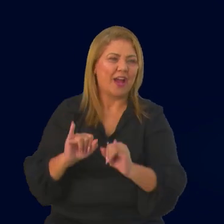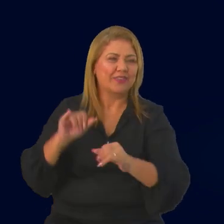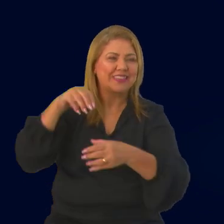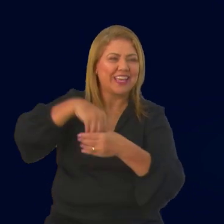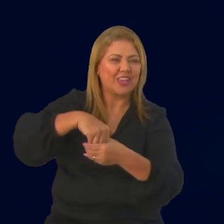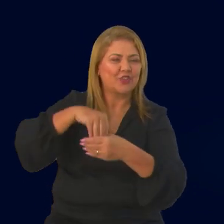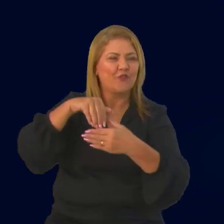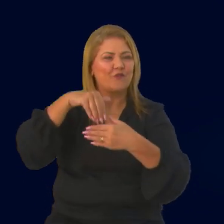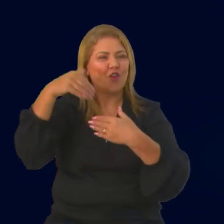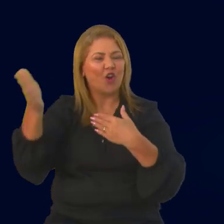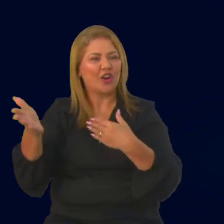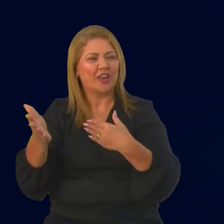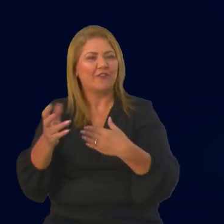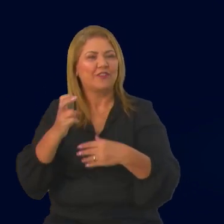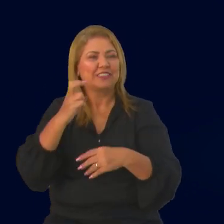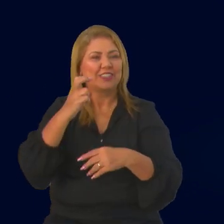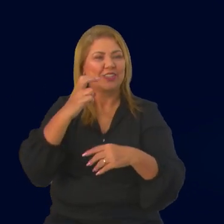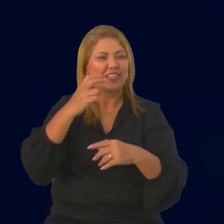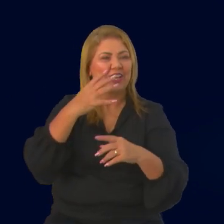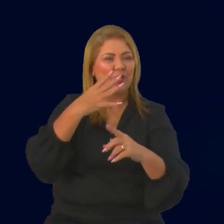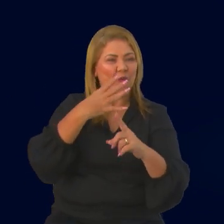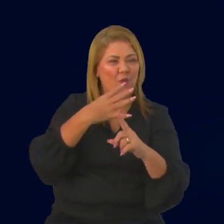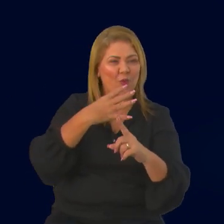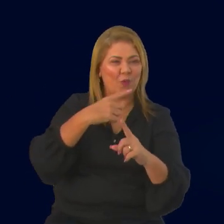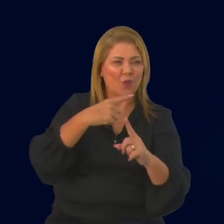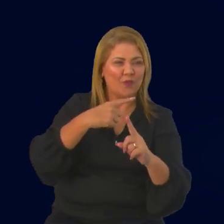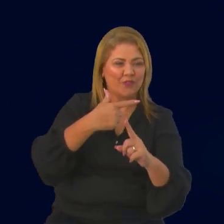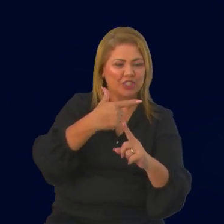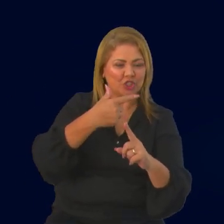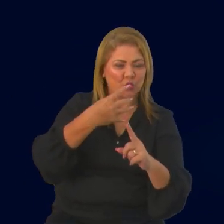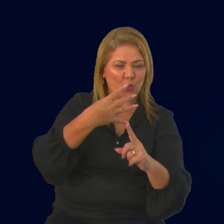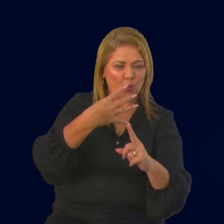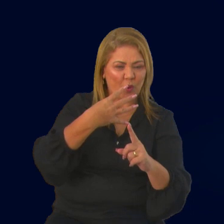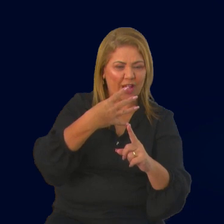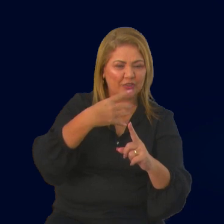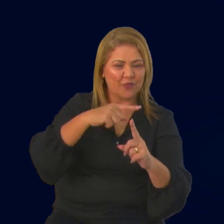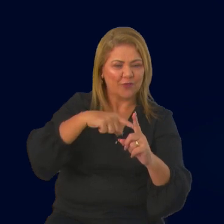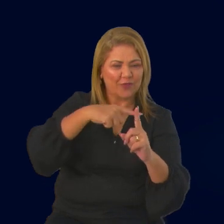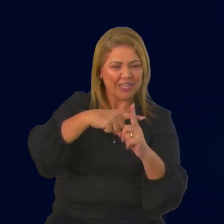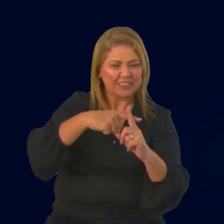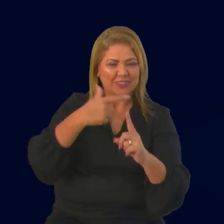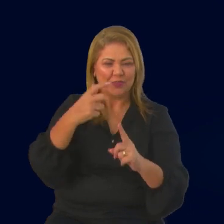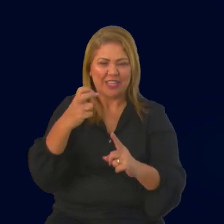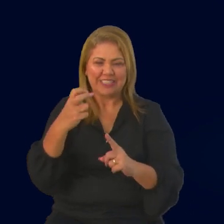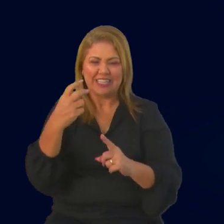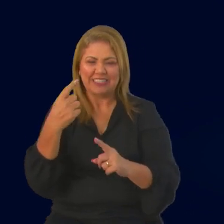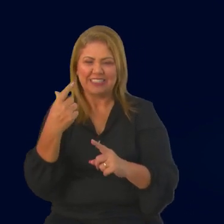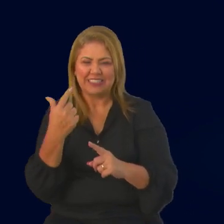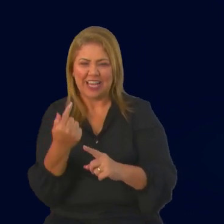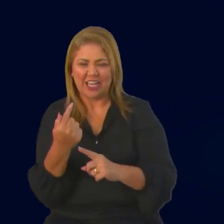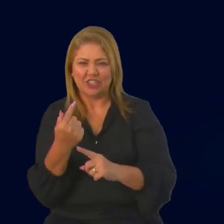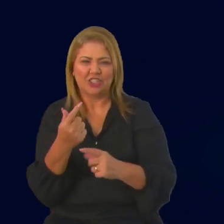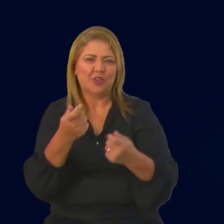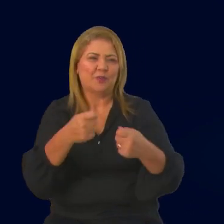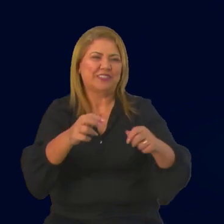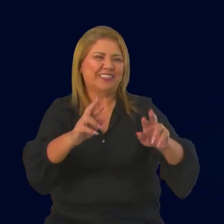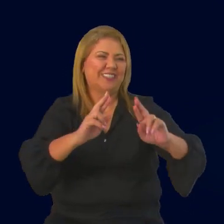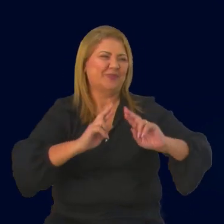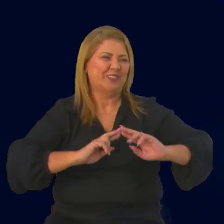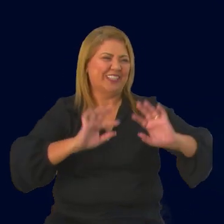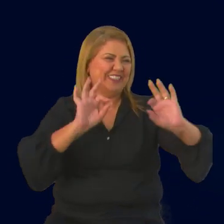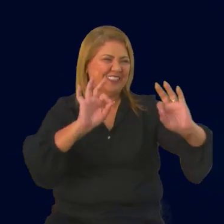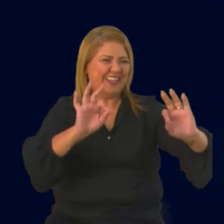24 vezes 57? Não precisa me responder, tá tudo